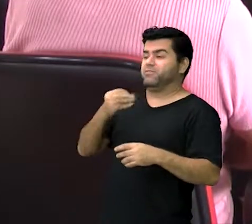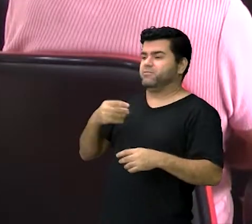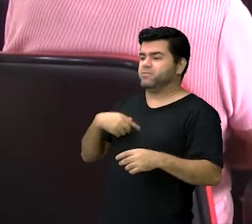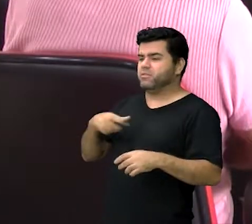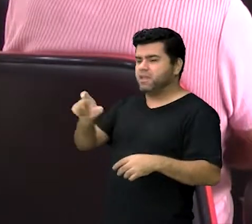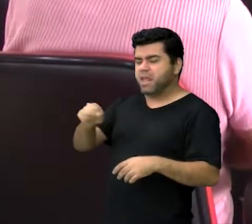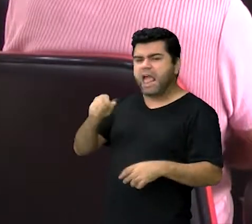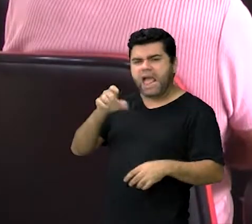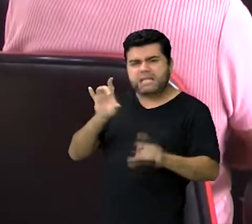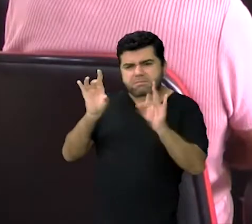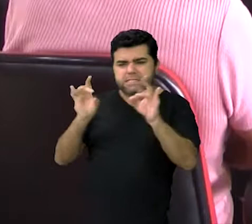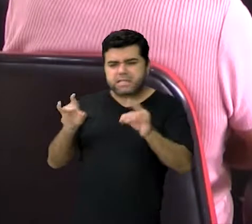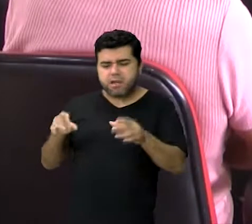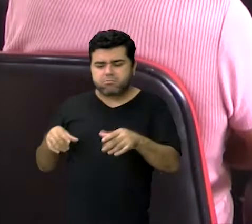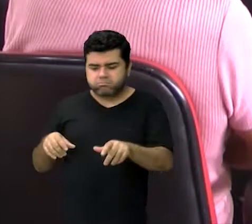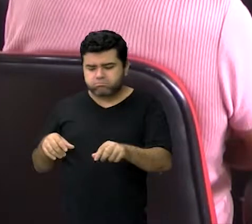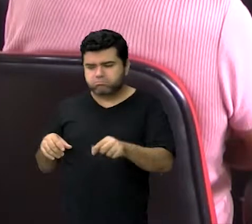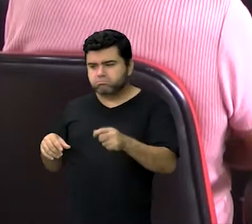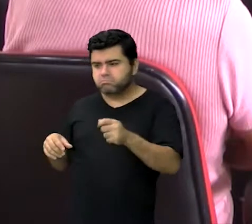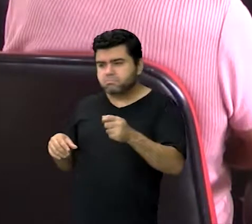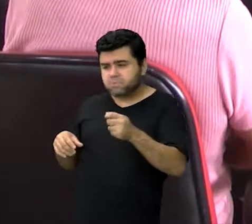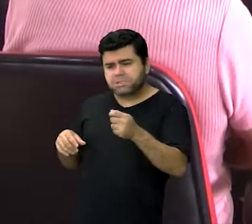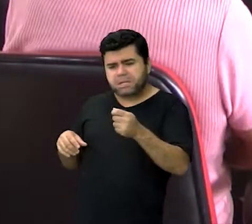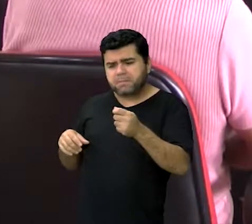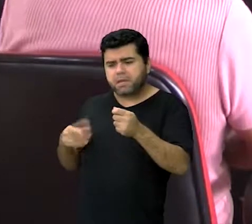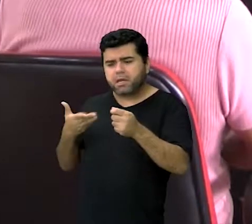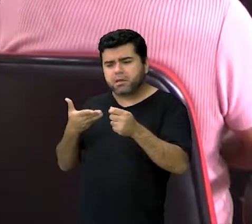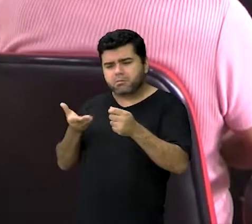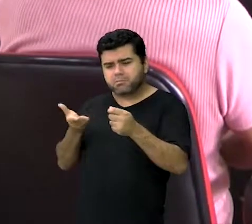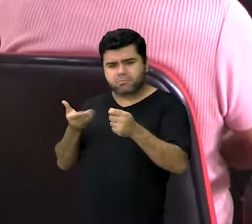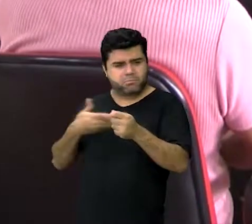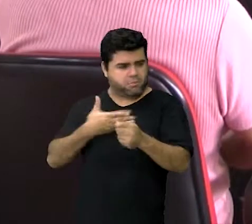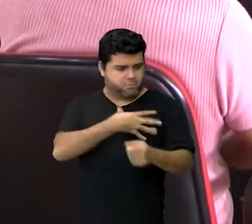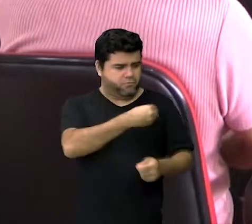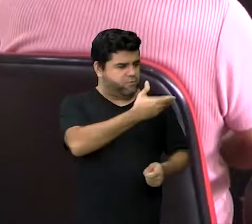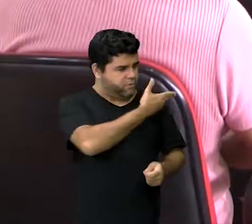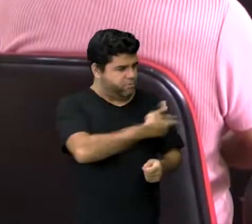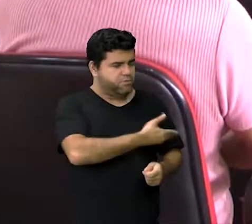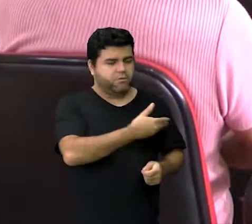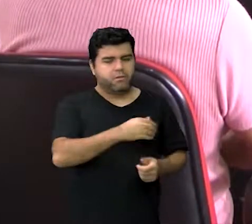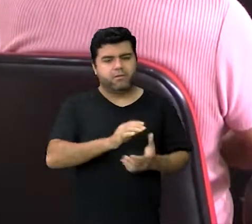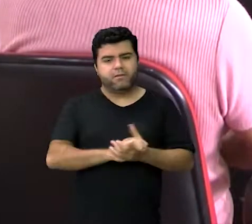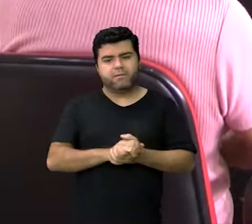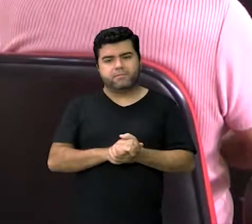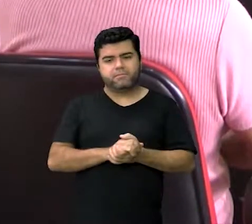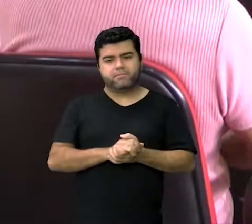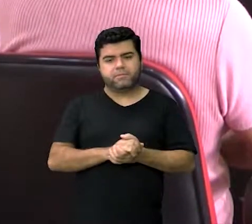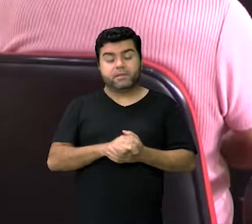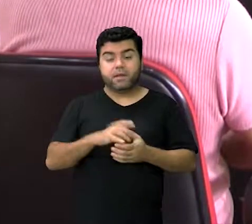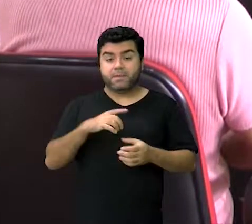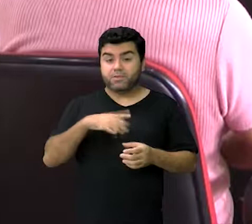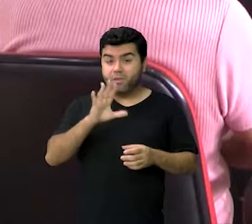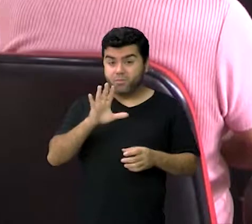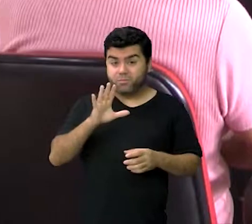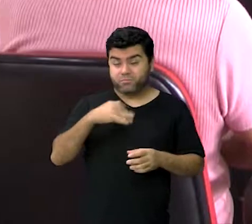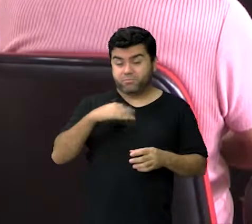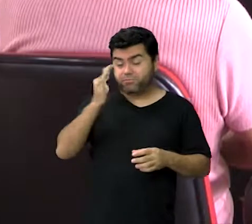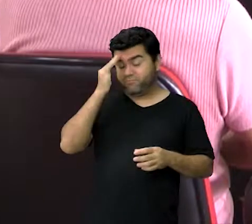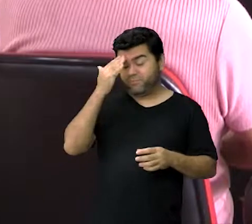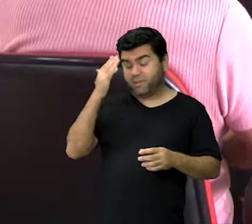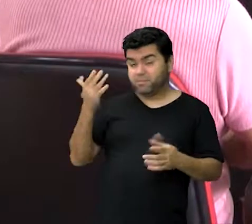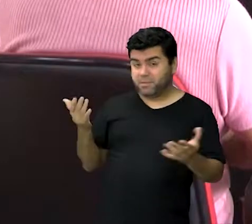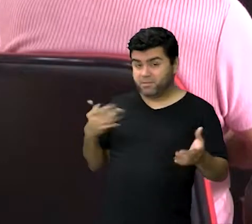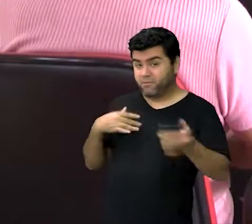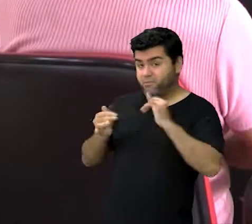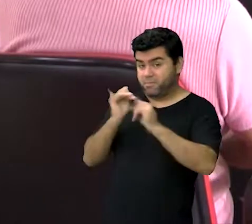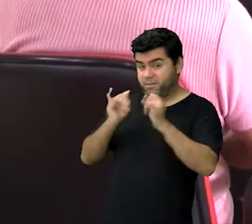senha preferencial? Sim, peguei. Ainda, né? Ó, estou com meu filho aqui. Veja a falta de entendimento e de